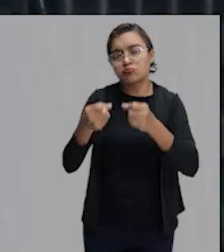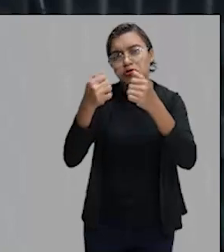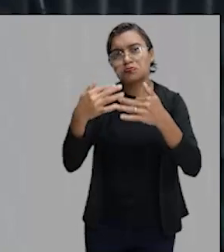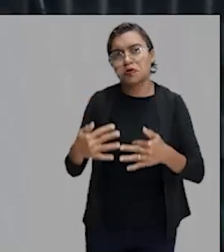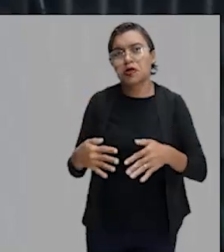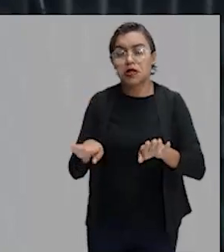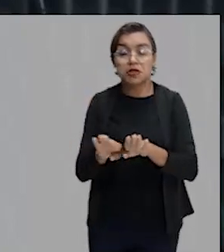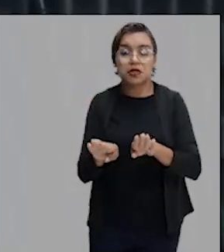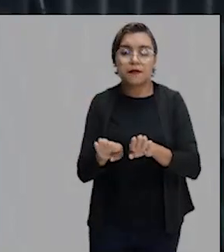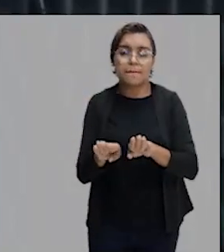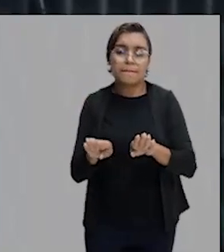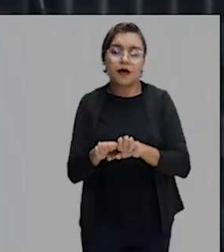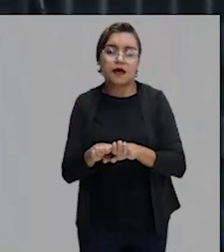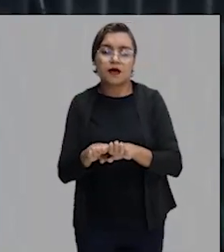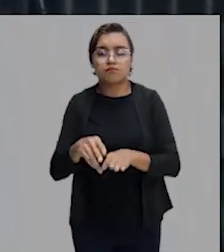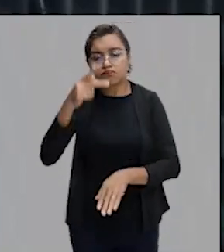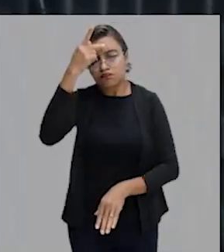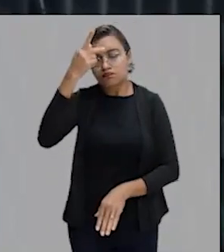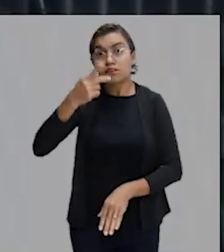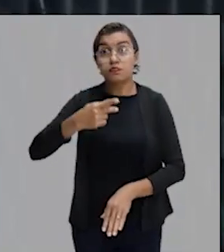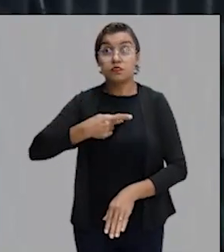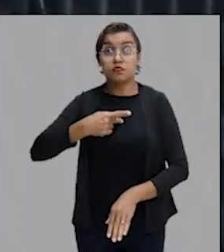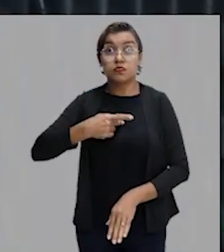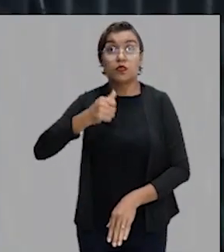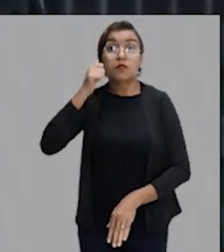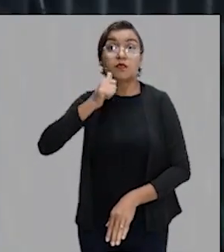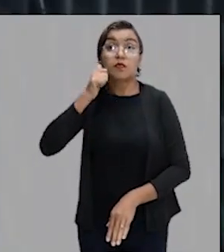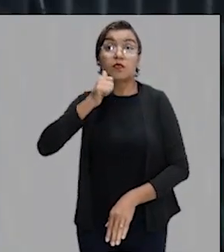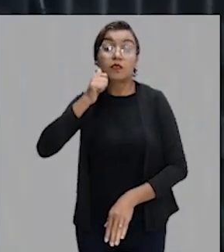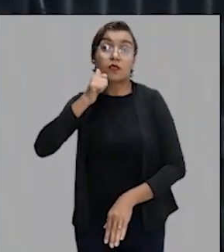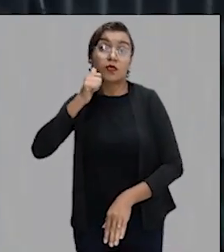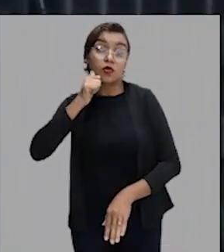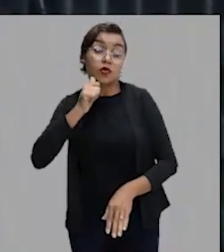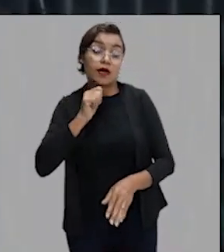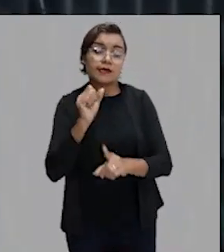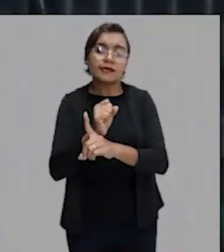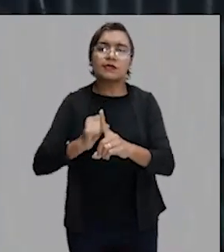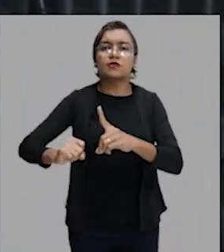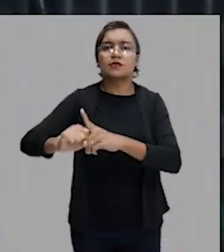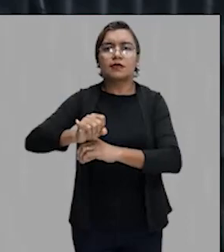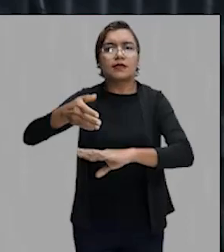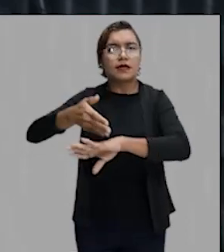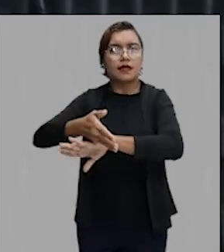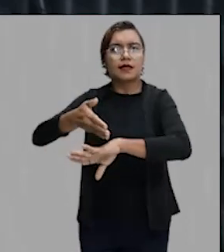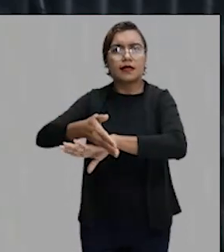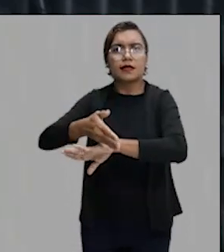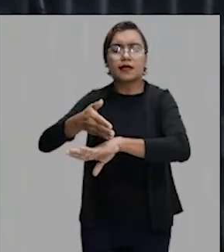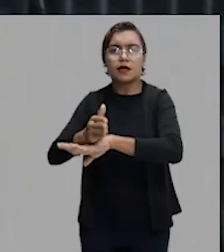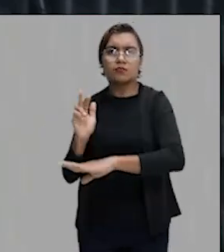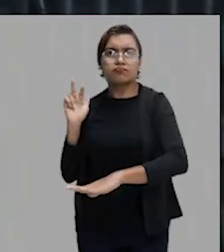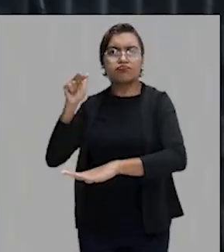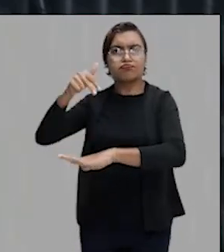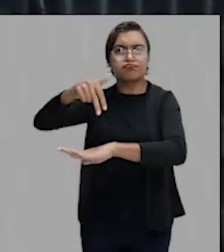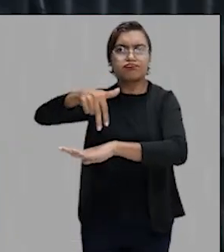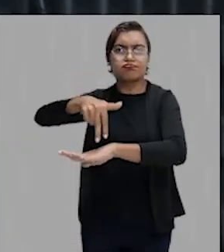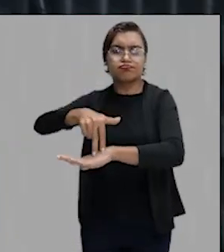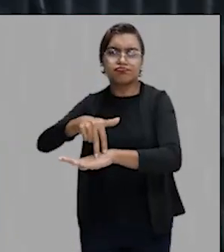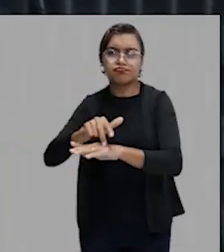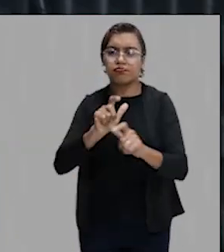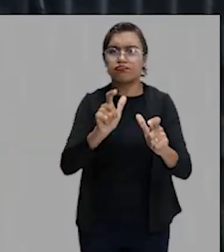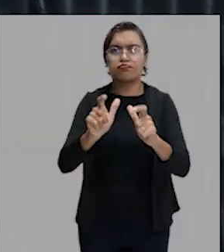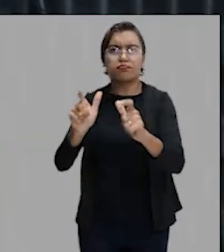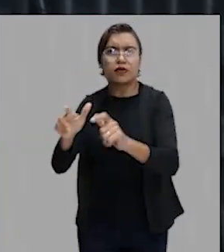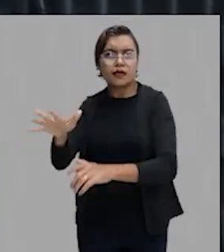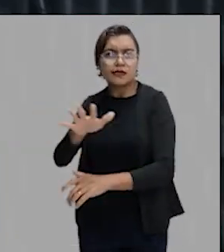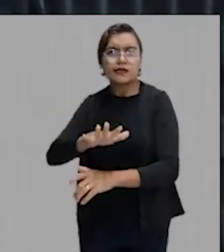né? A questão da autonomia, do papel da mulher na sociedade, da inserção das mulheres em espaços sociais além